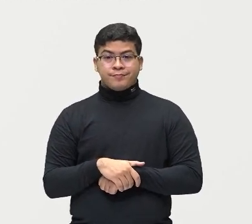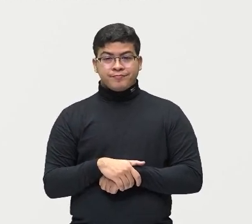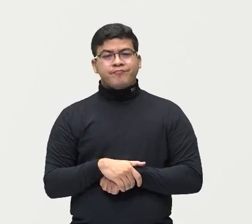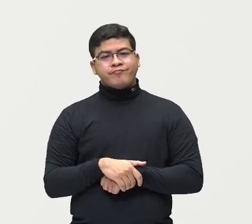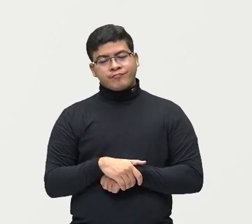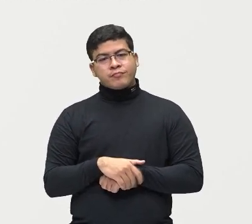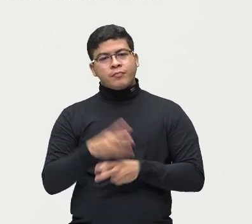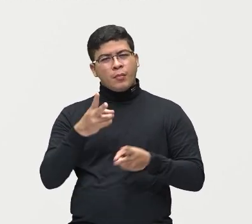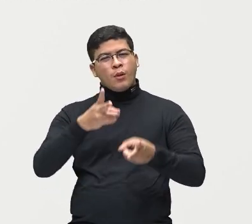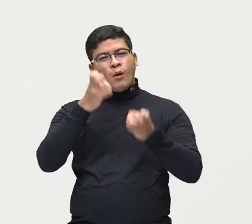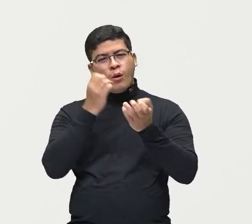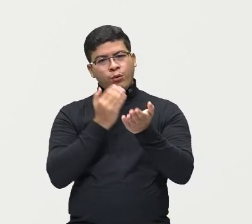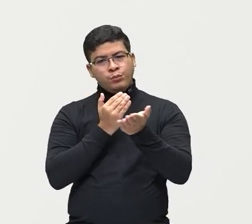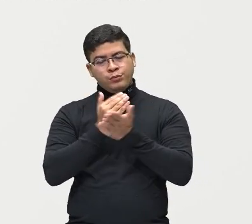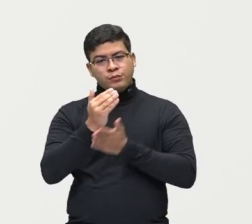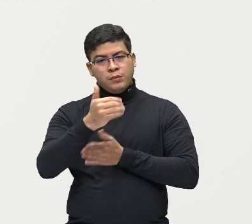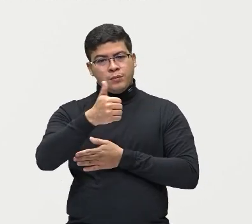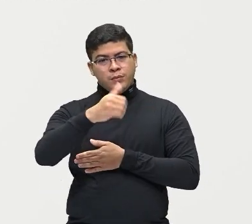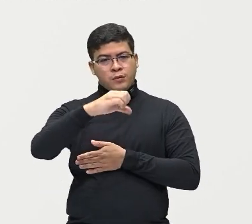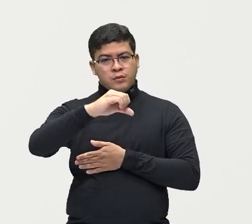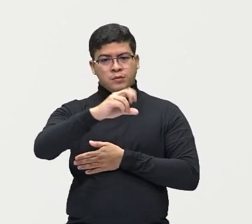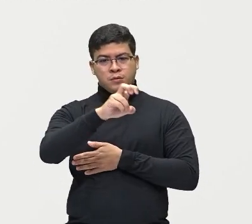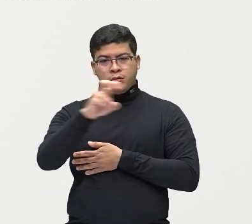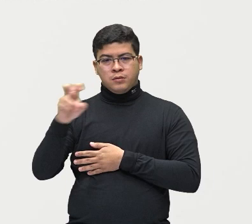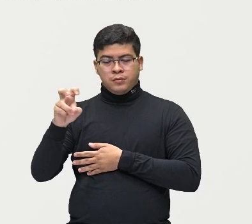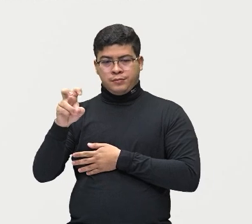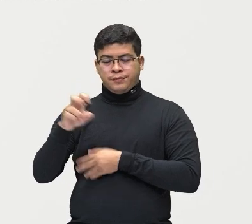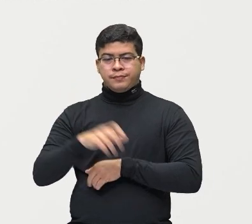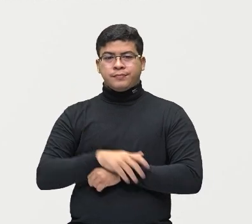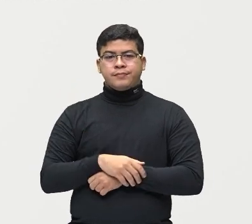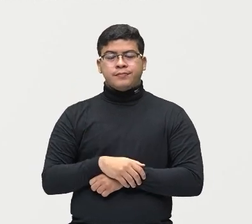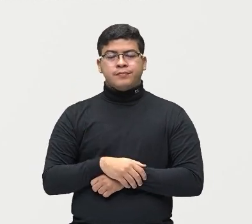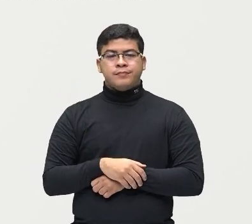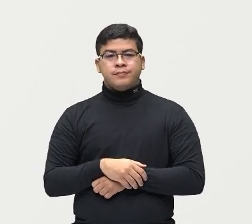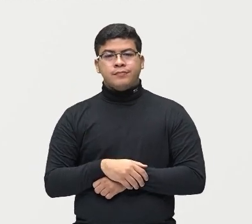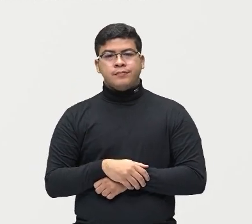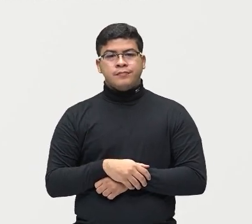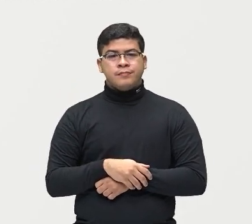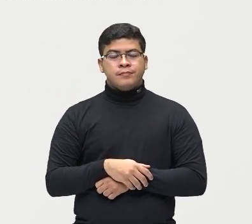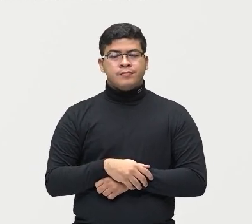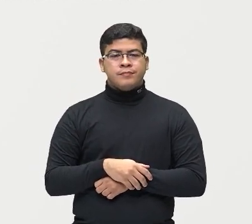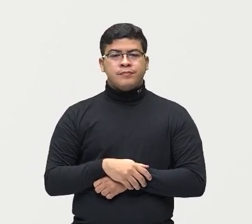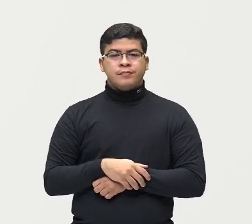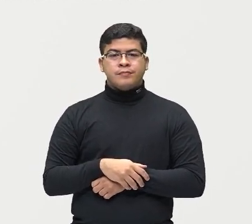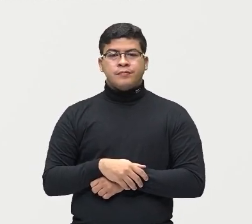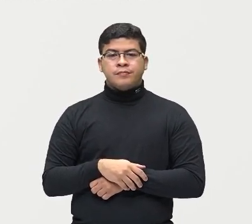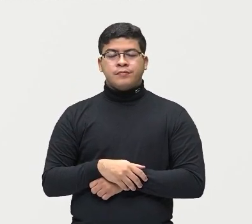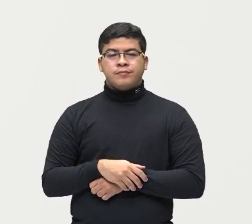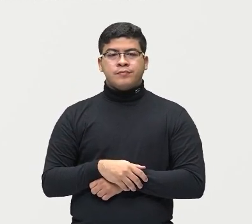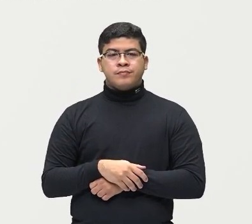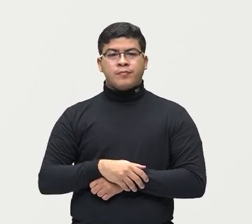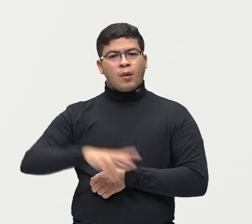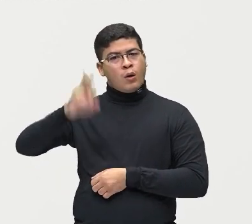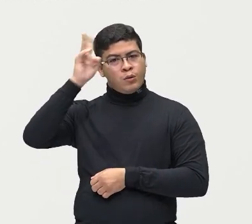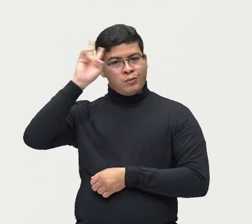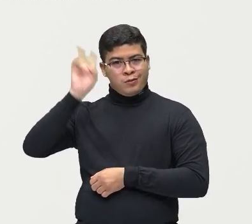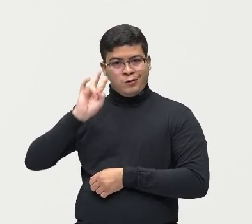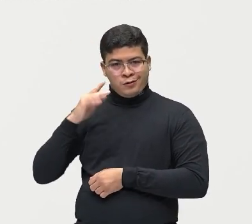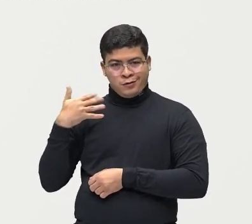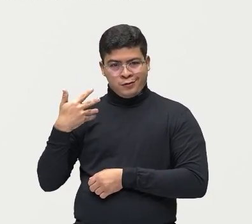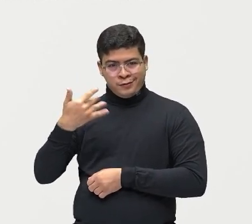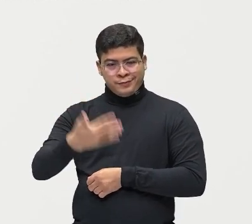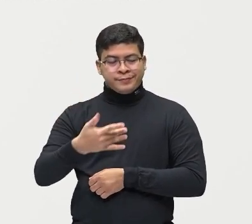começou a ser aplicada em 1955. Vamos continuar na história. E no início dos